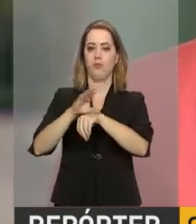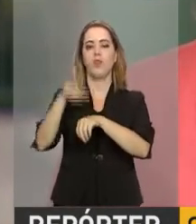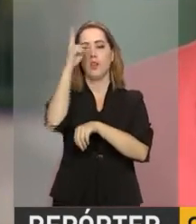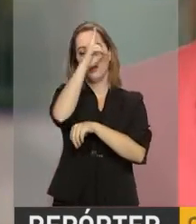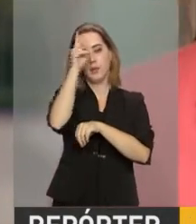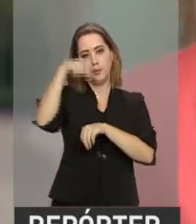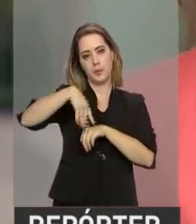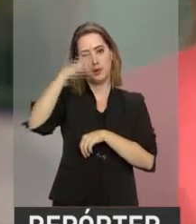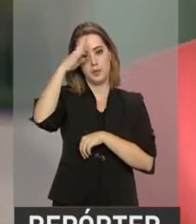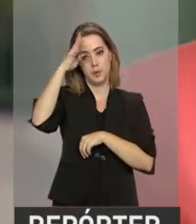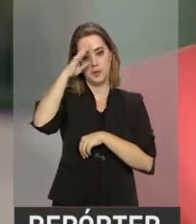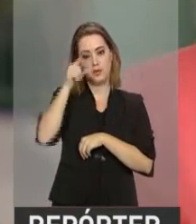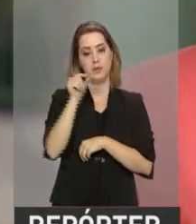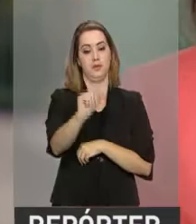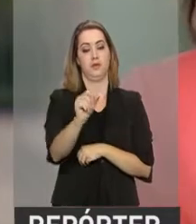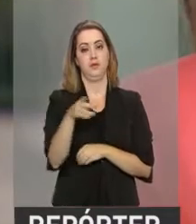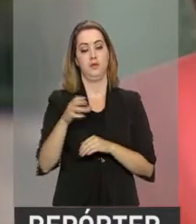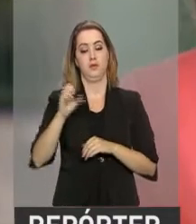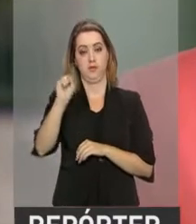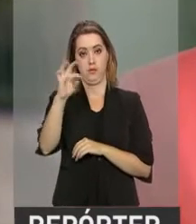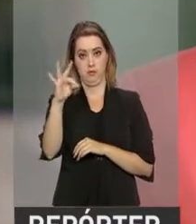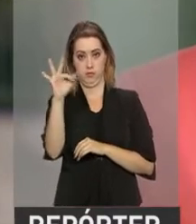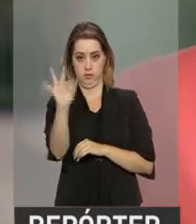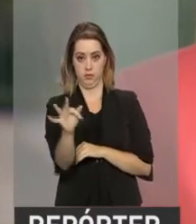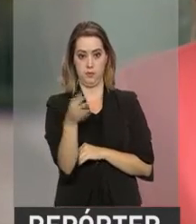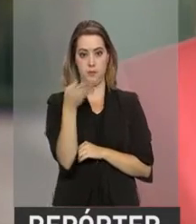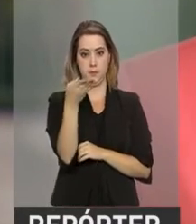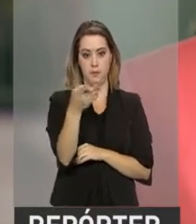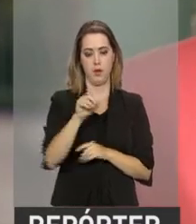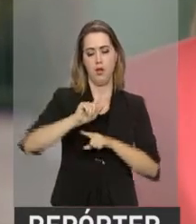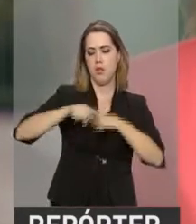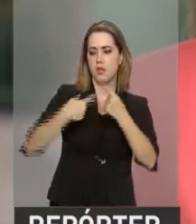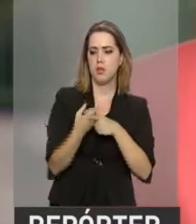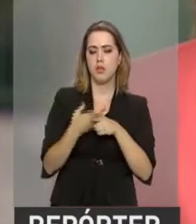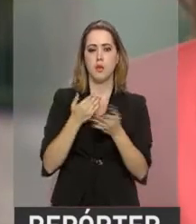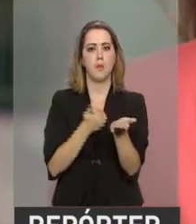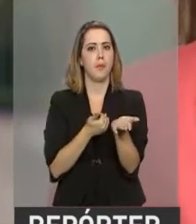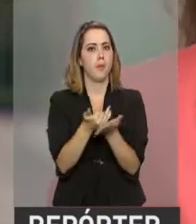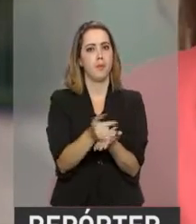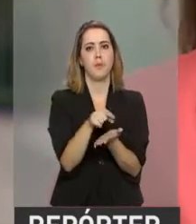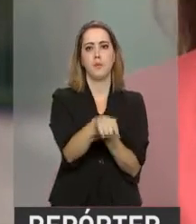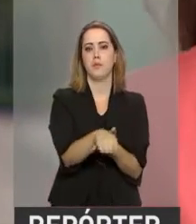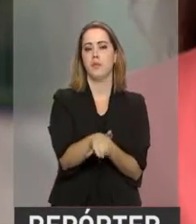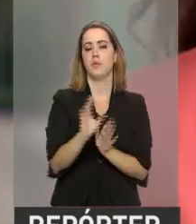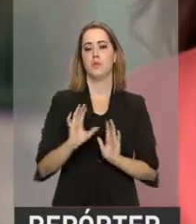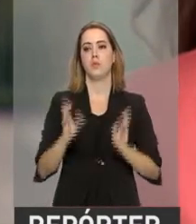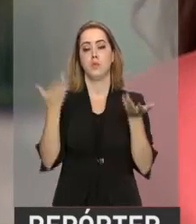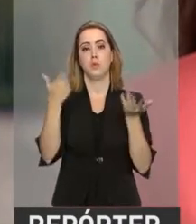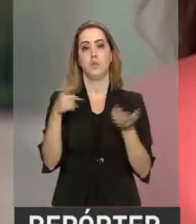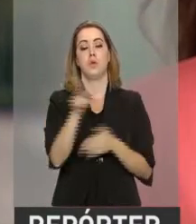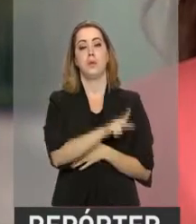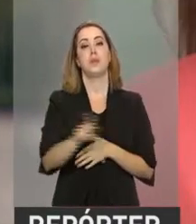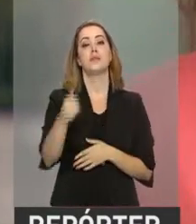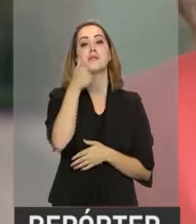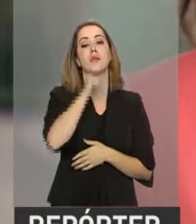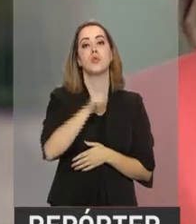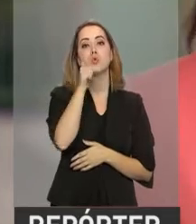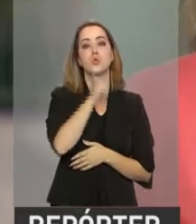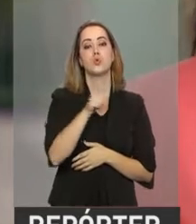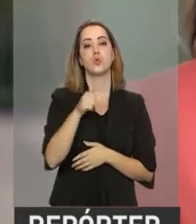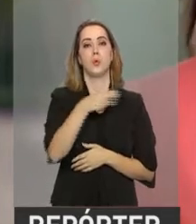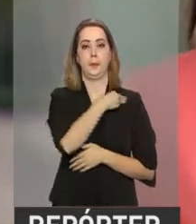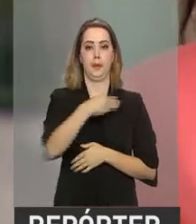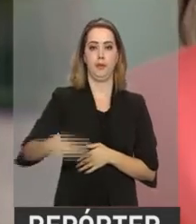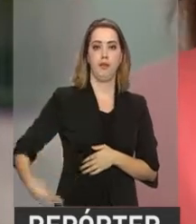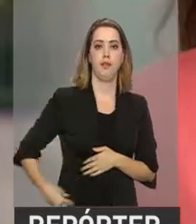plenária desta quarta-feira no Supremo Tribunal Federal. Após a abertura da sessão pela presidente do STF, ministra